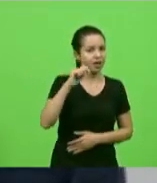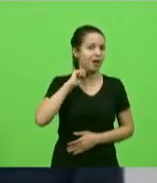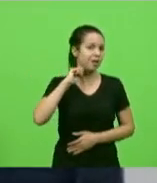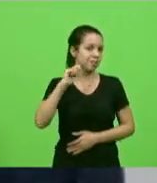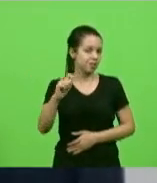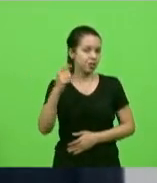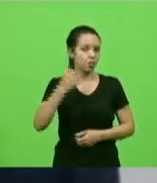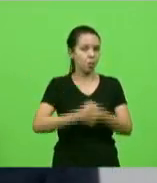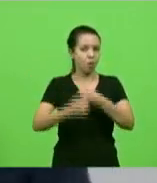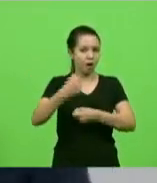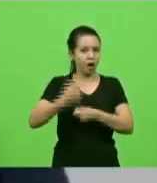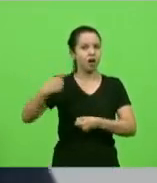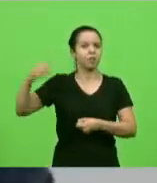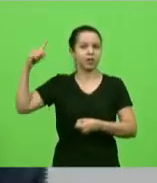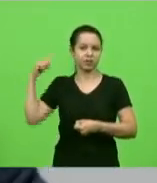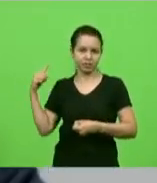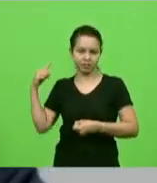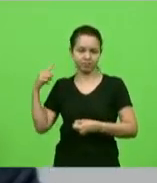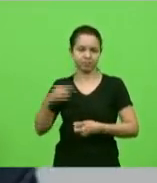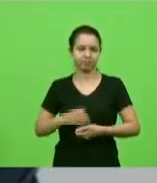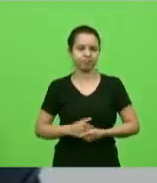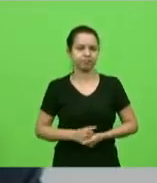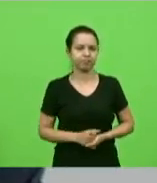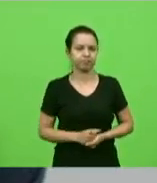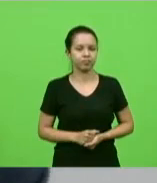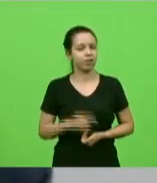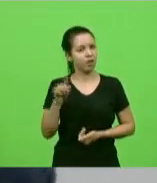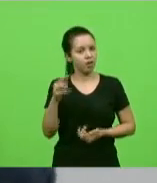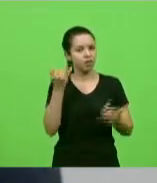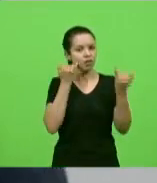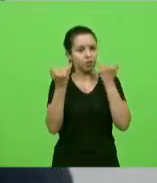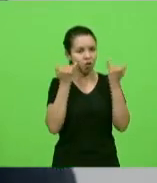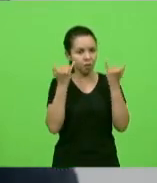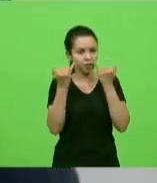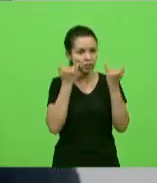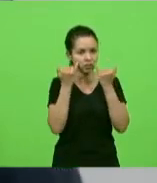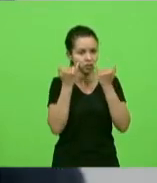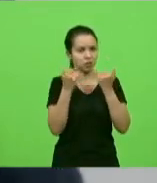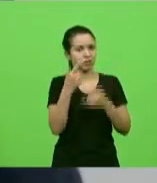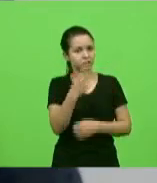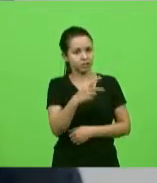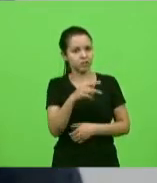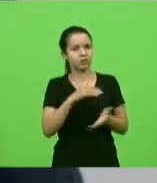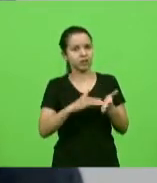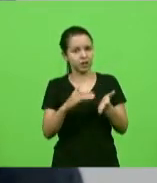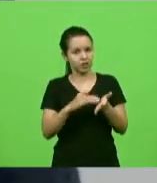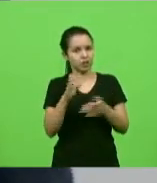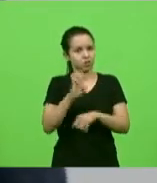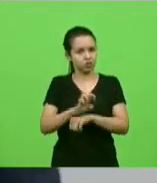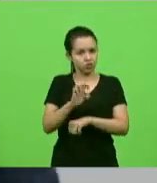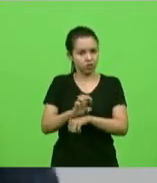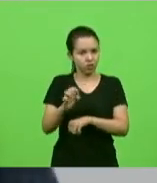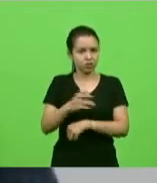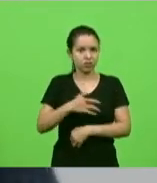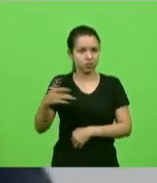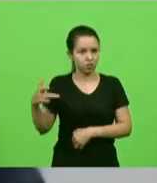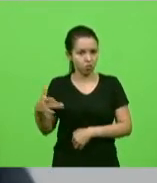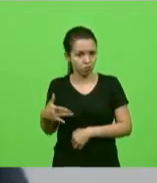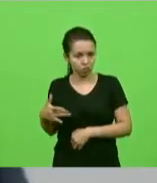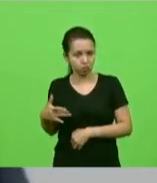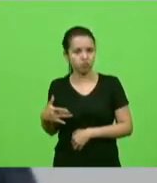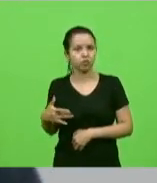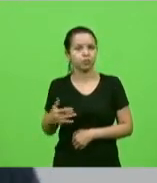abril do ano passado. Essa informação prestada pelo senhor secretário de Estado da Saúde